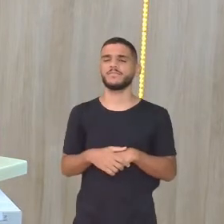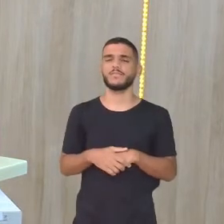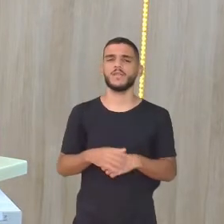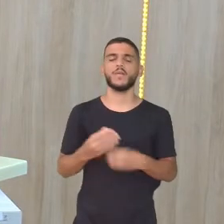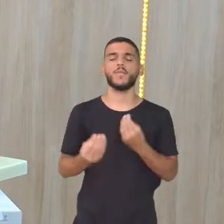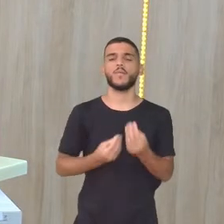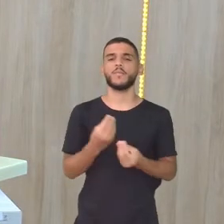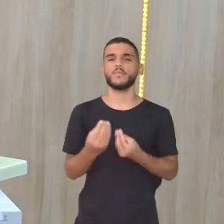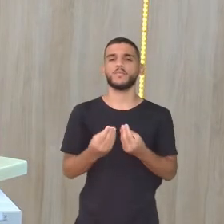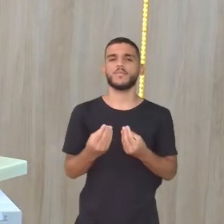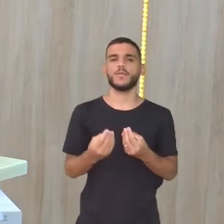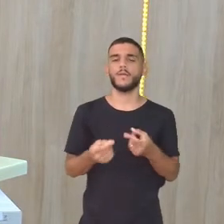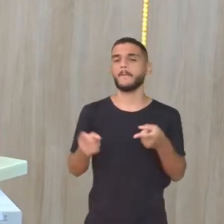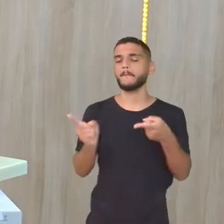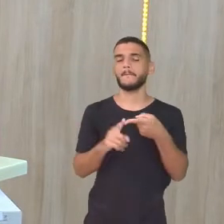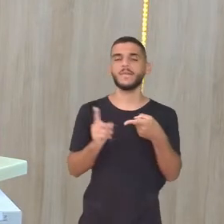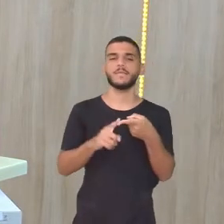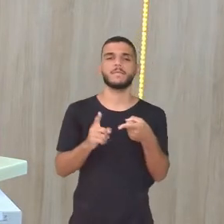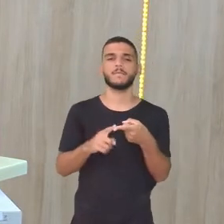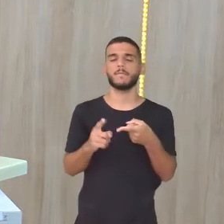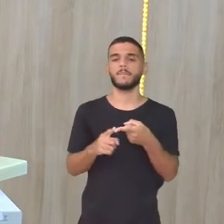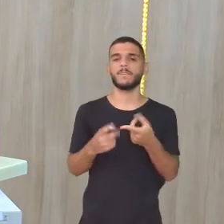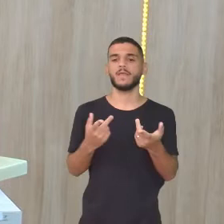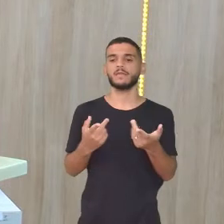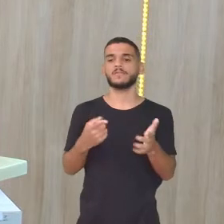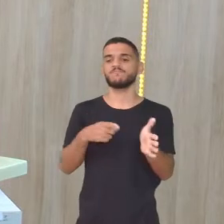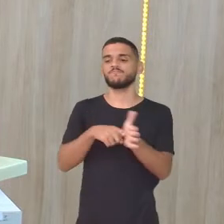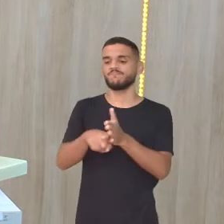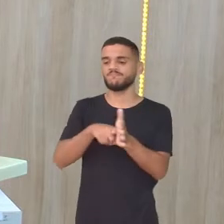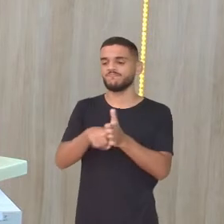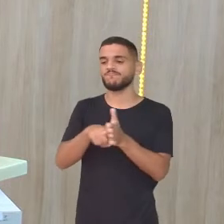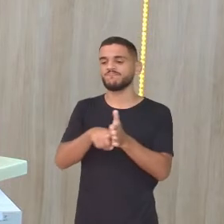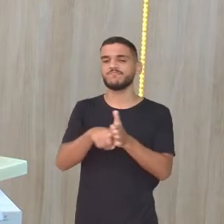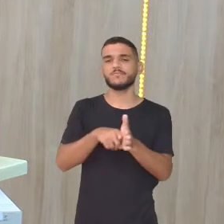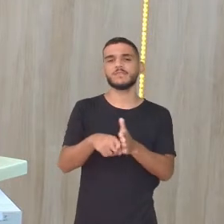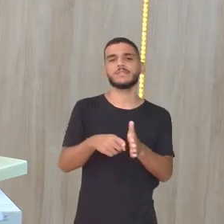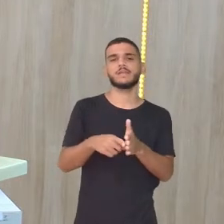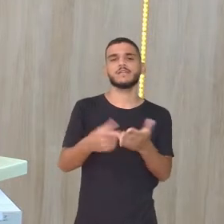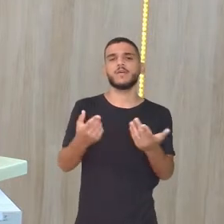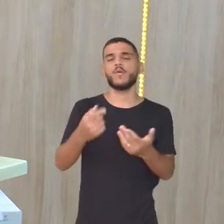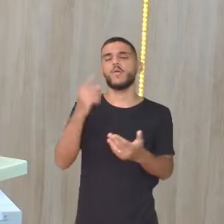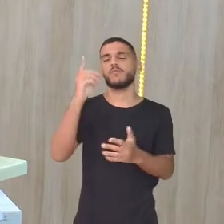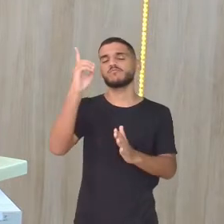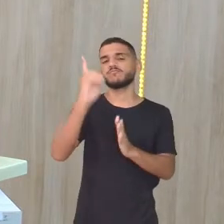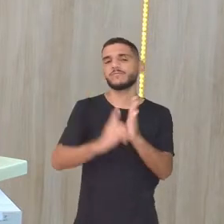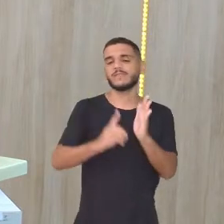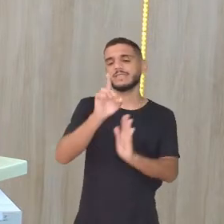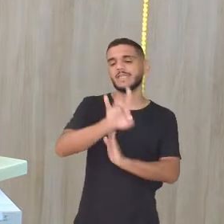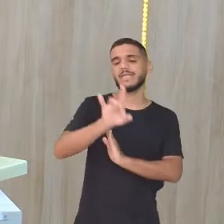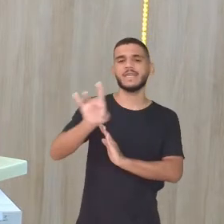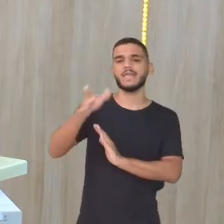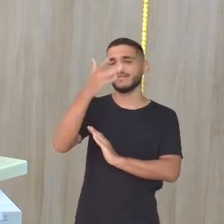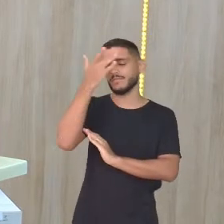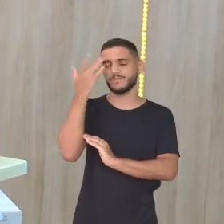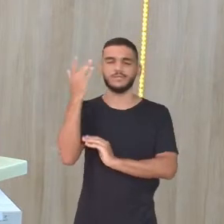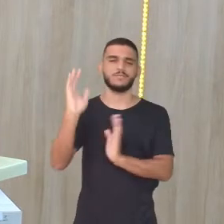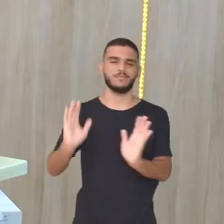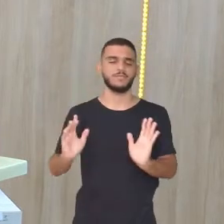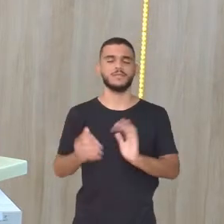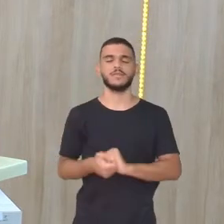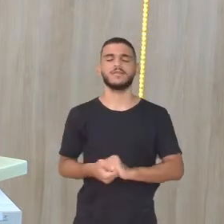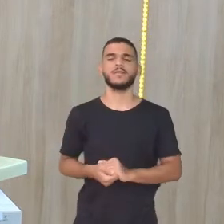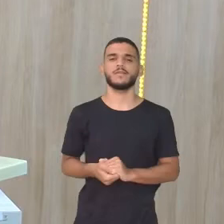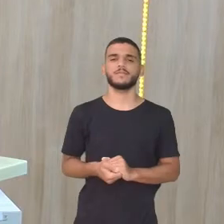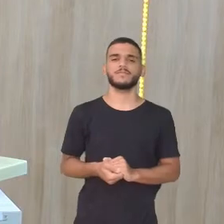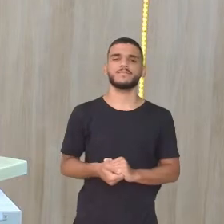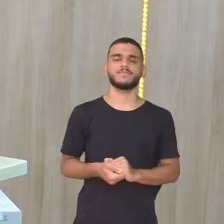é procurar, é dizer dos direitos e dizer também, não ameaçando, mas dizer o que é que você pode fazer, né? E vocês,